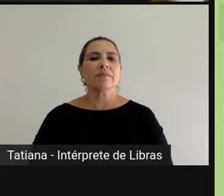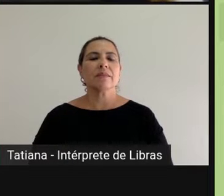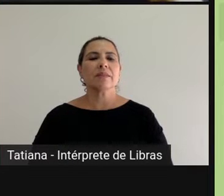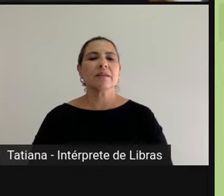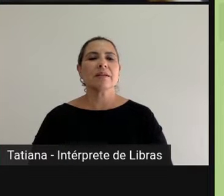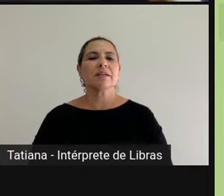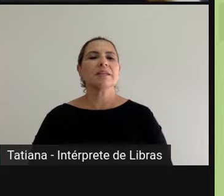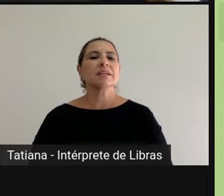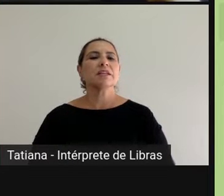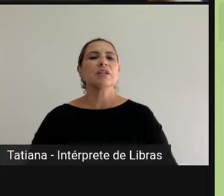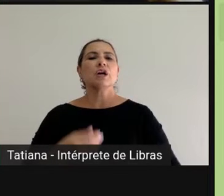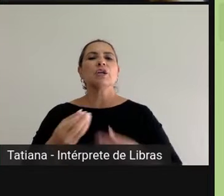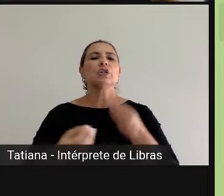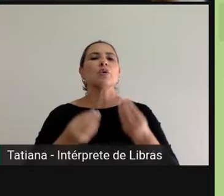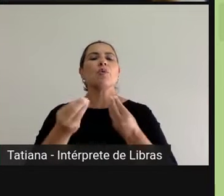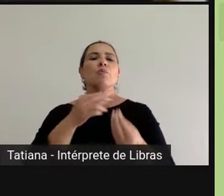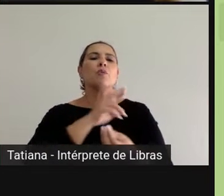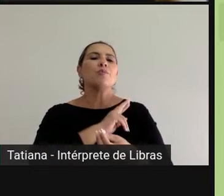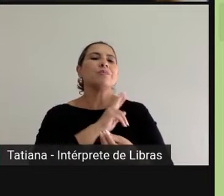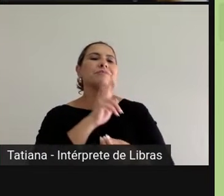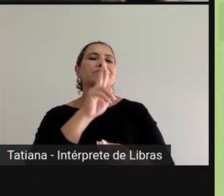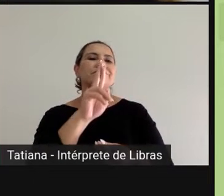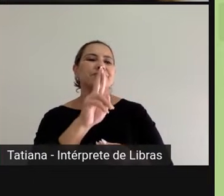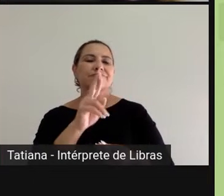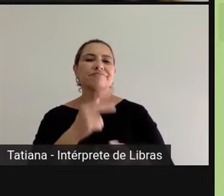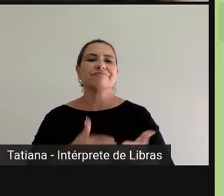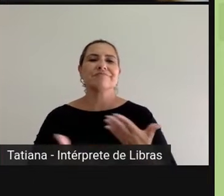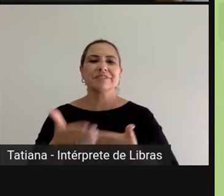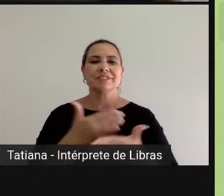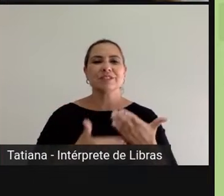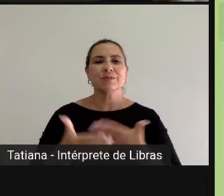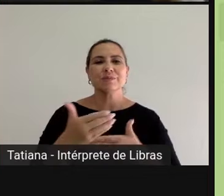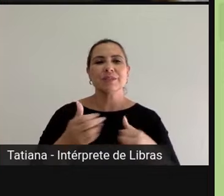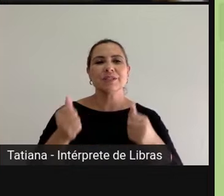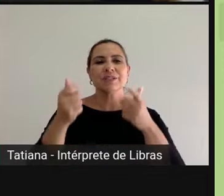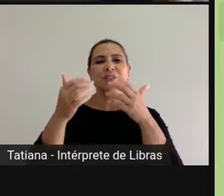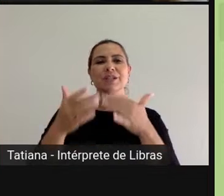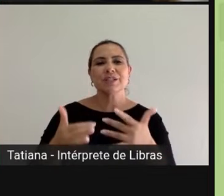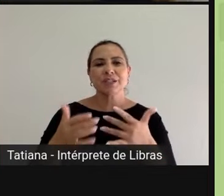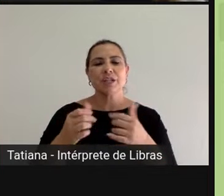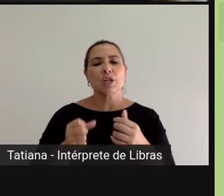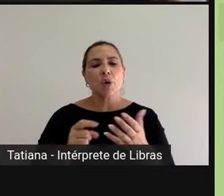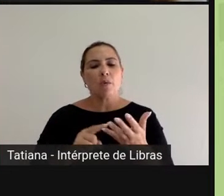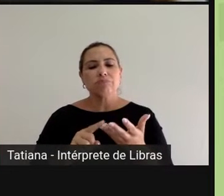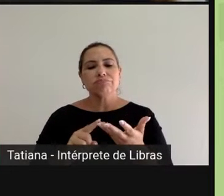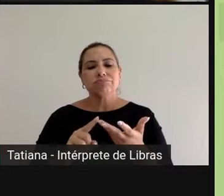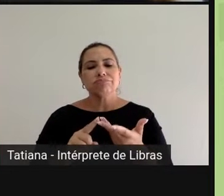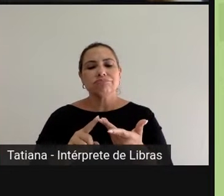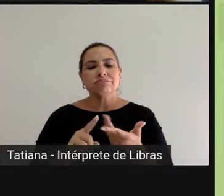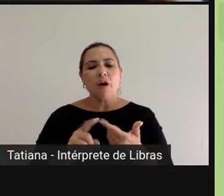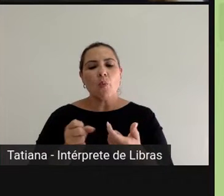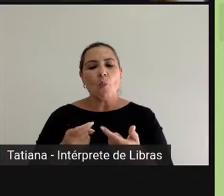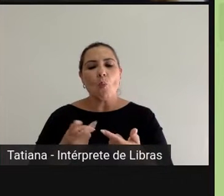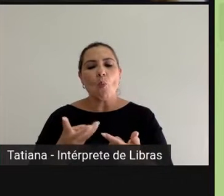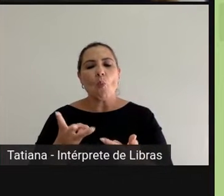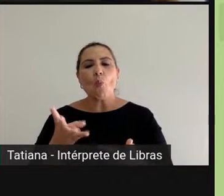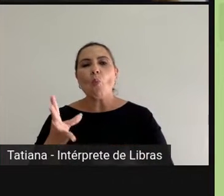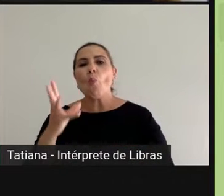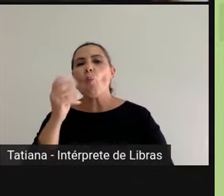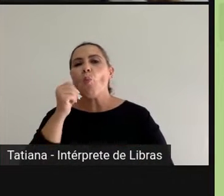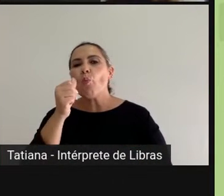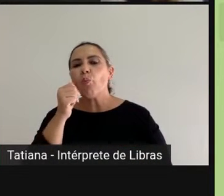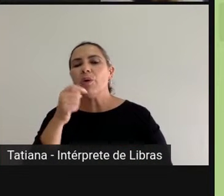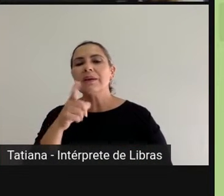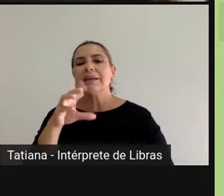a representatividade descritiva, ou seja, aquela numérica, quantidade de mulheres dentro do